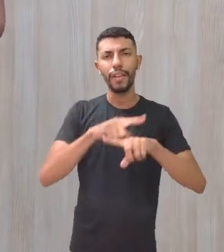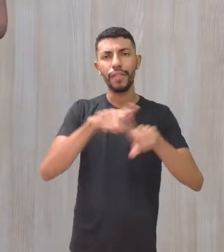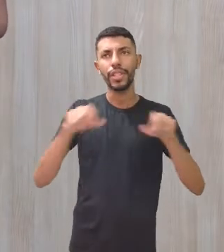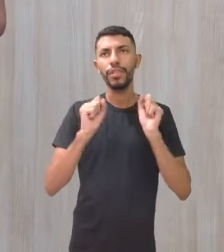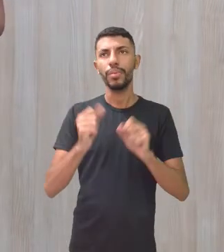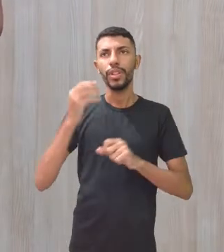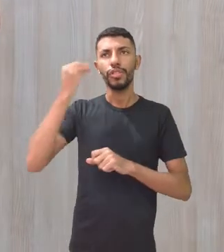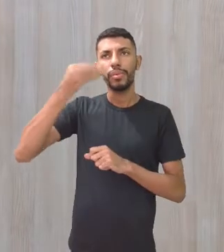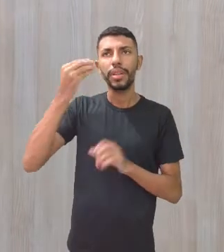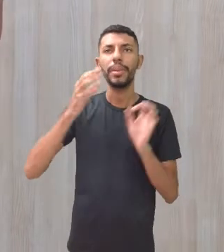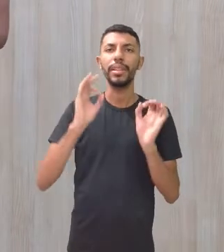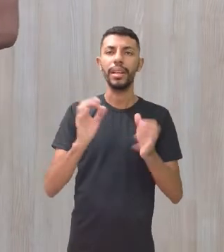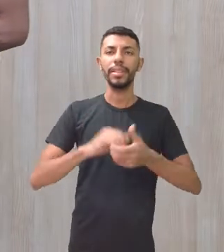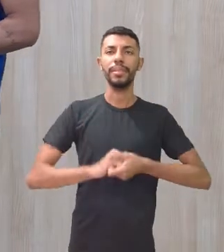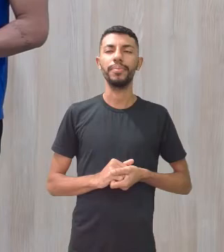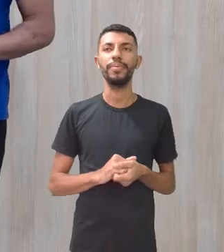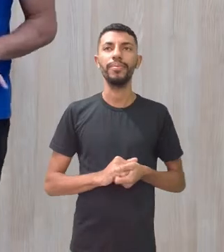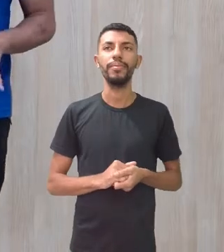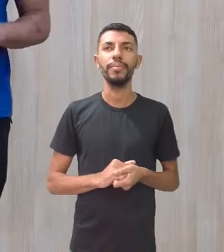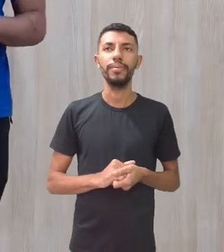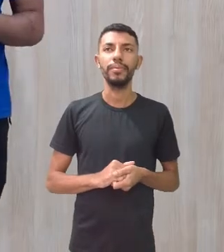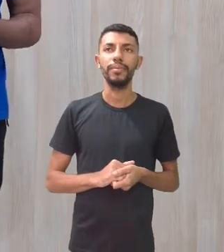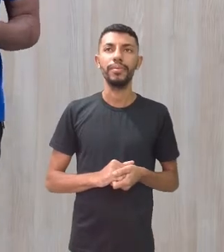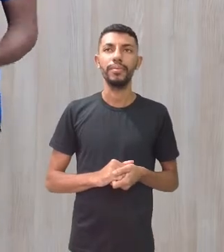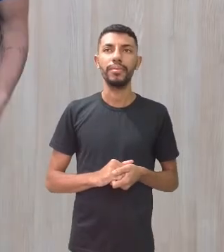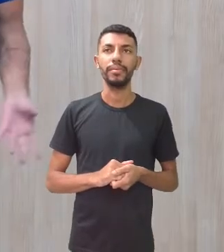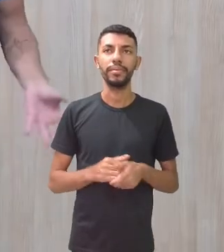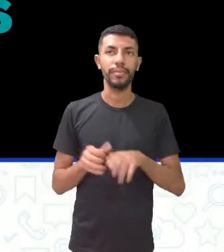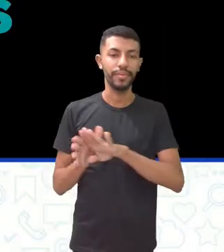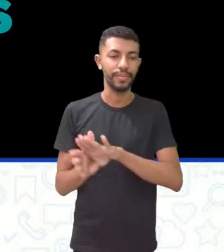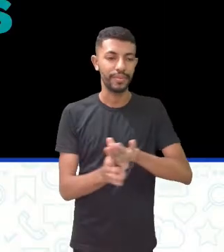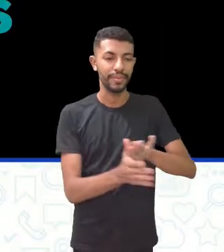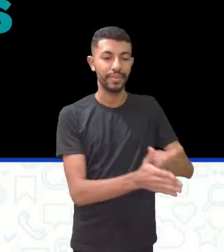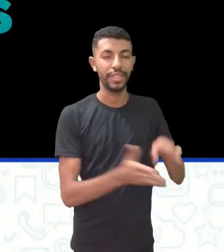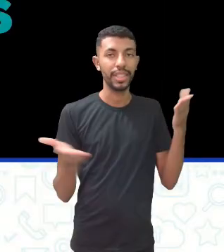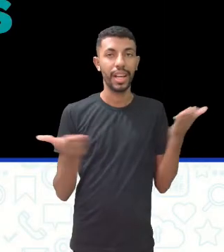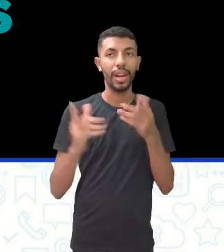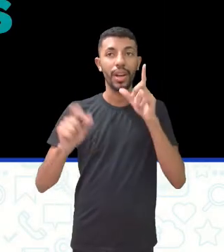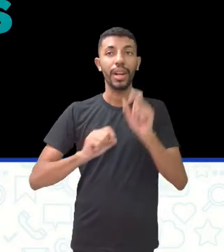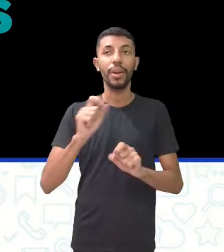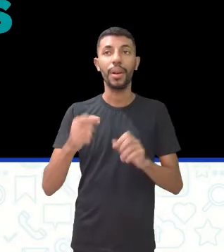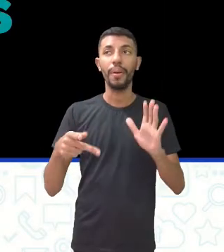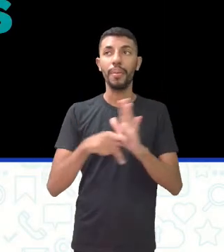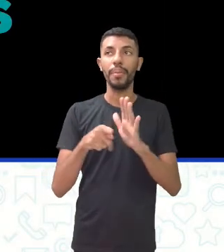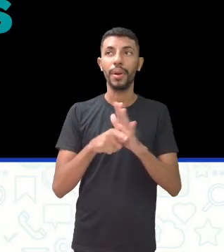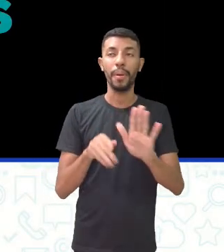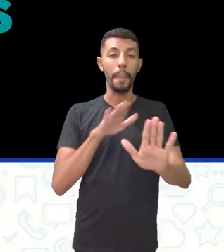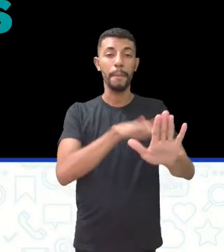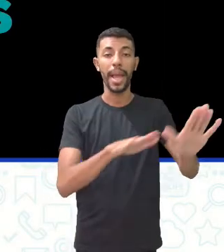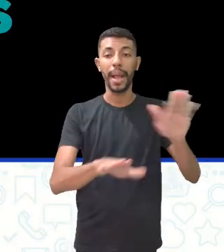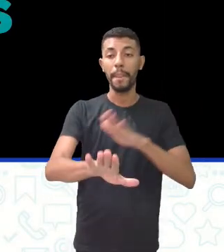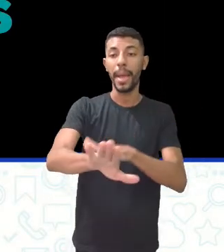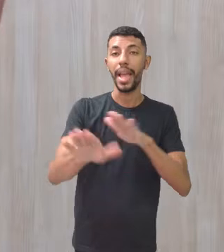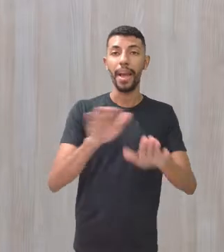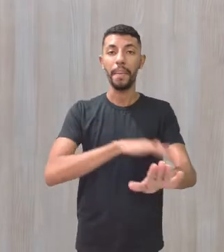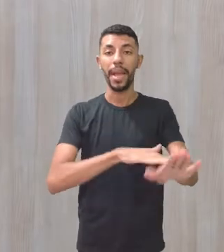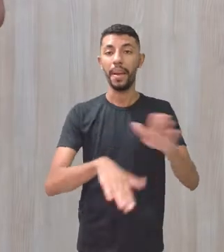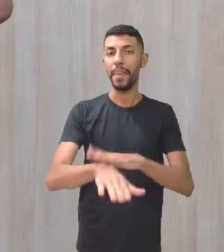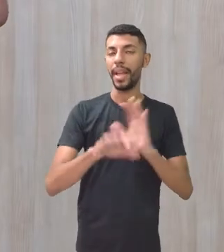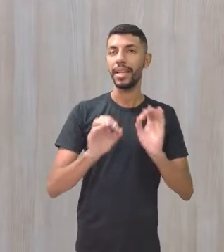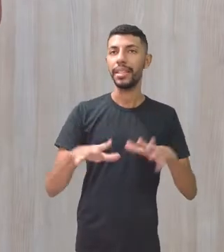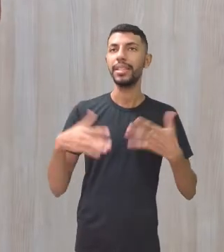fazer esse jogo. Falando sobre o pega-pega, esse aqui tem 50 milhões de variedades aí que vocês